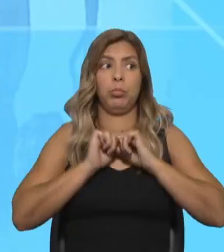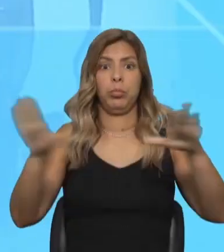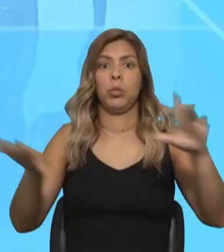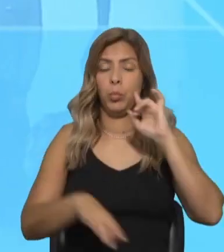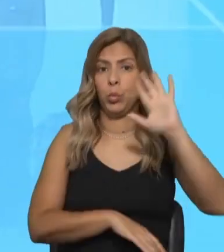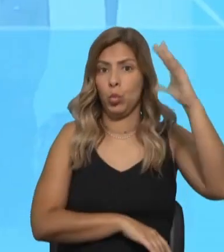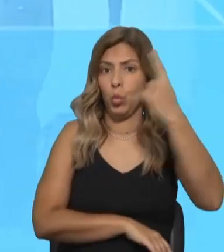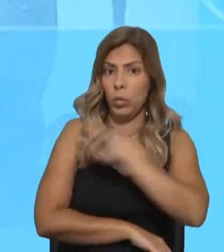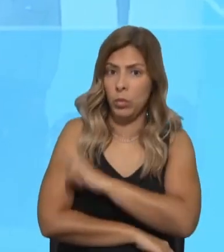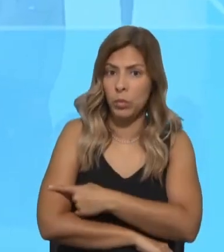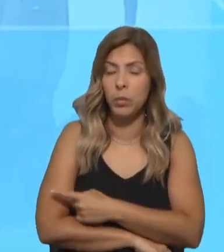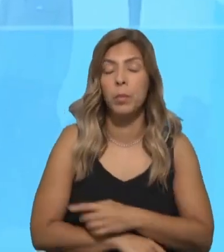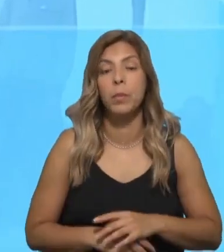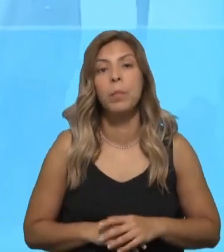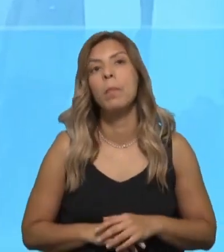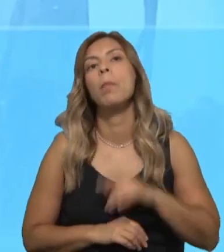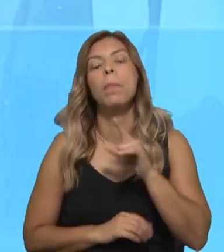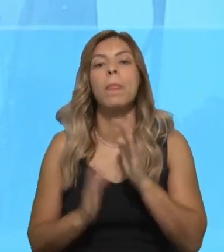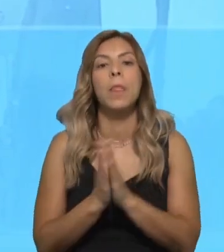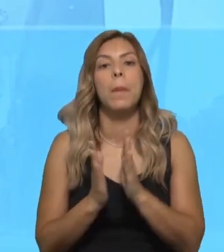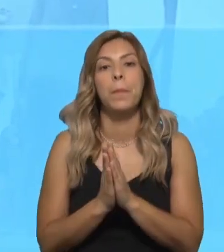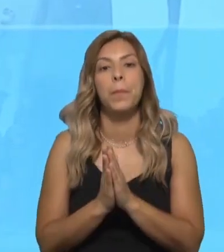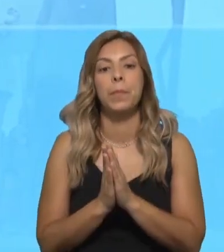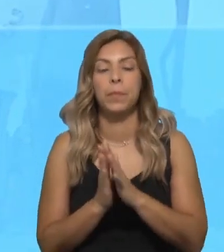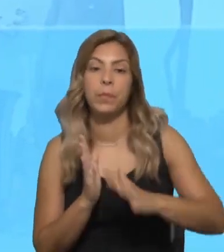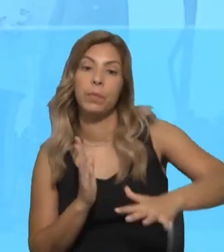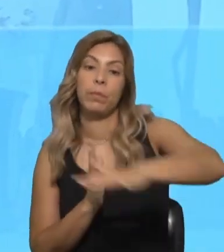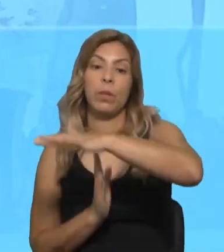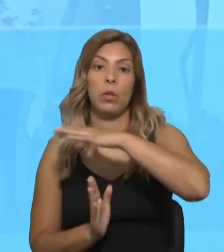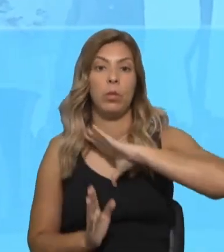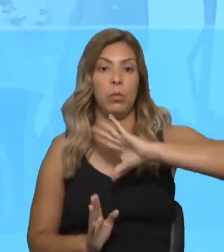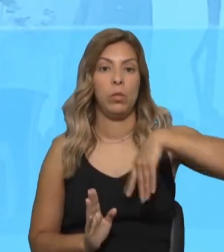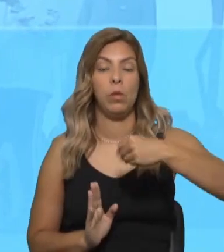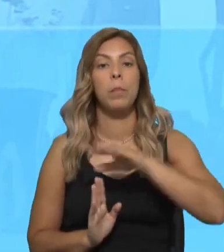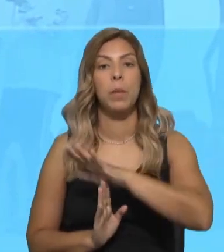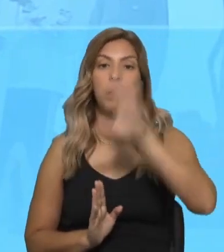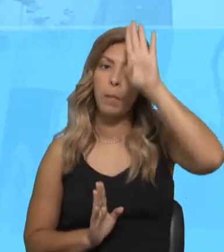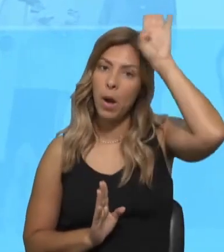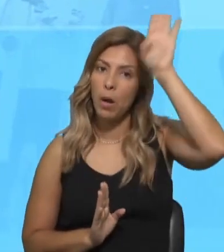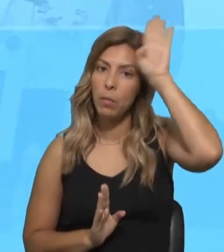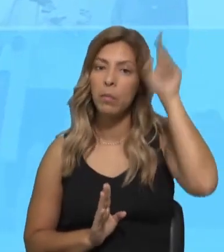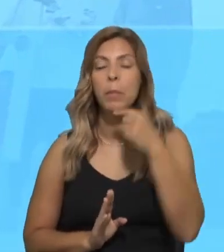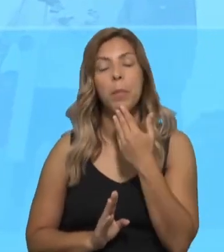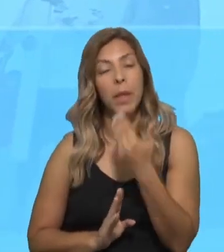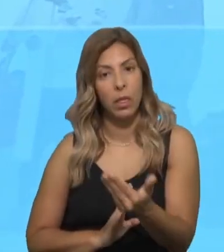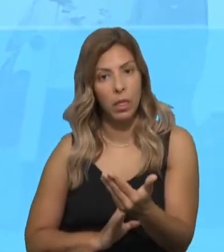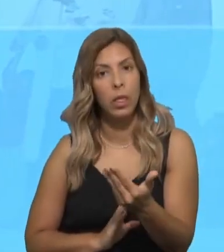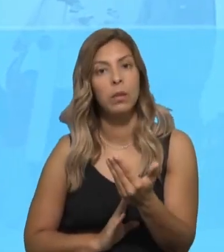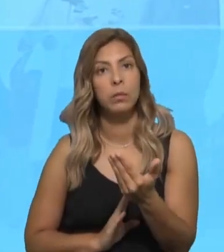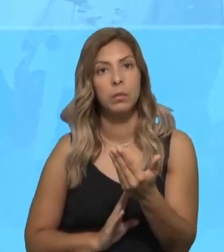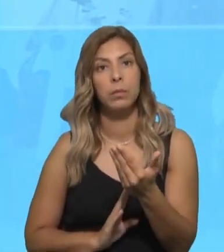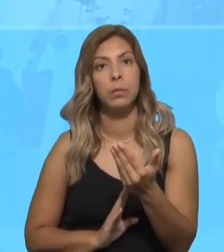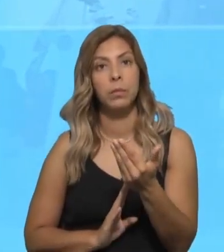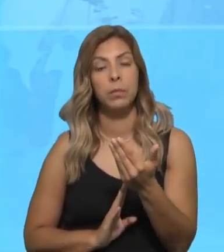E para apresentar a Igreja também no meio do mundo, onde o Papa Leão XIV pede também uma